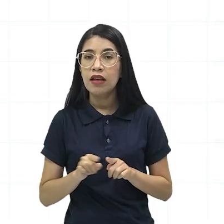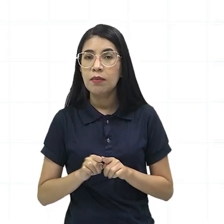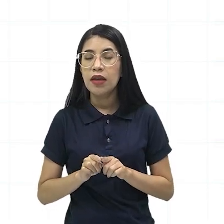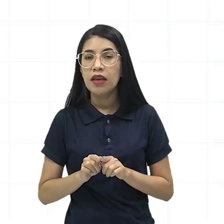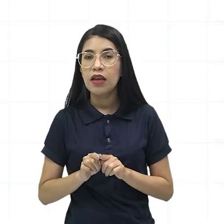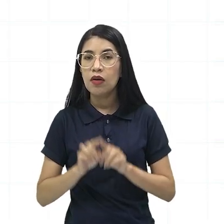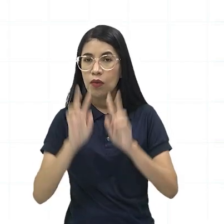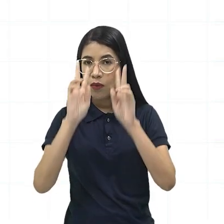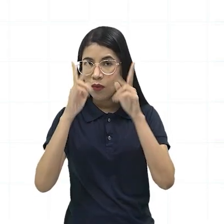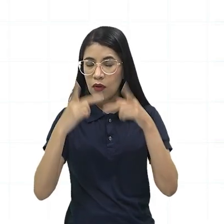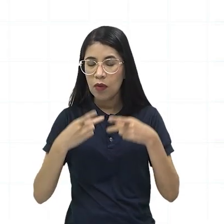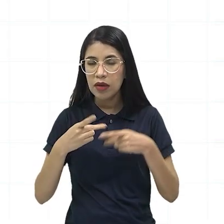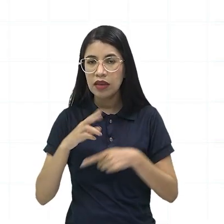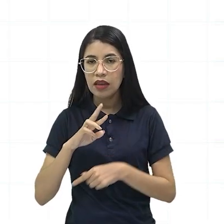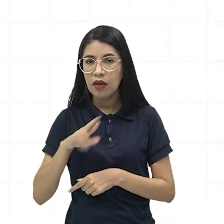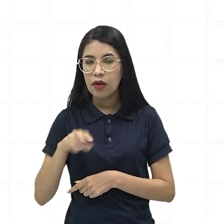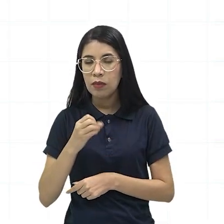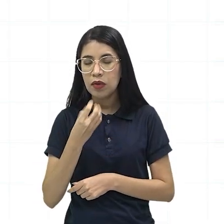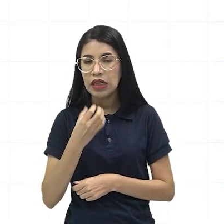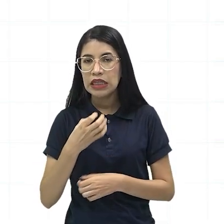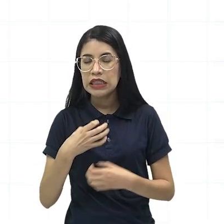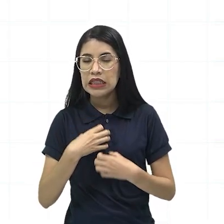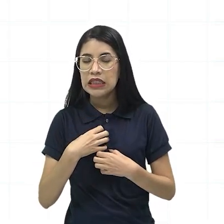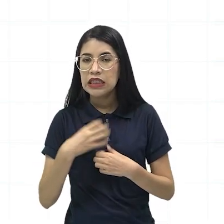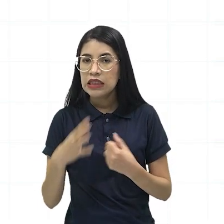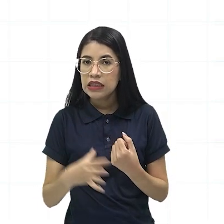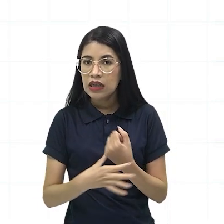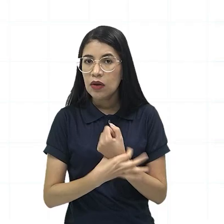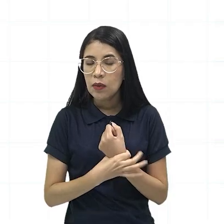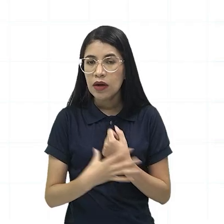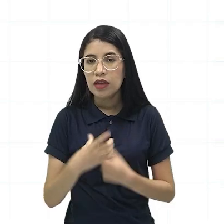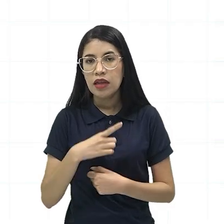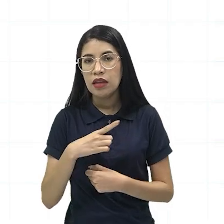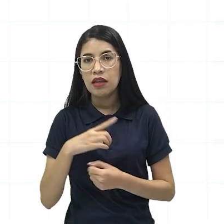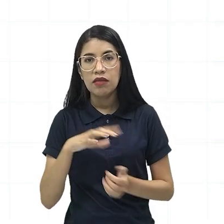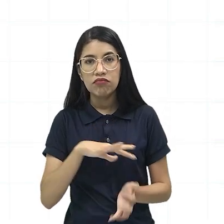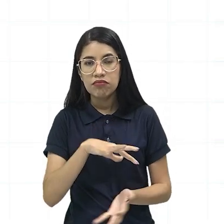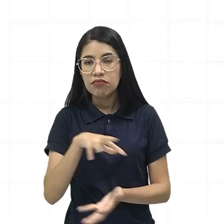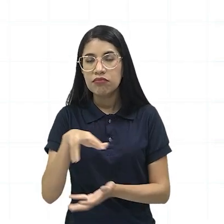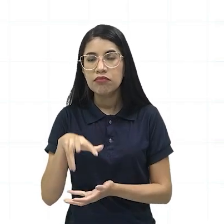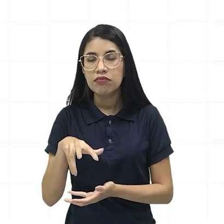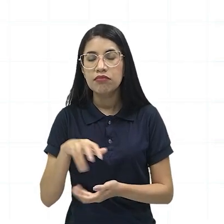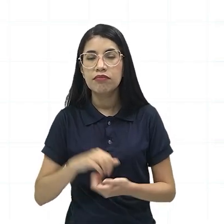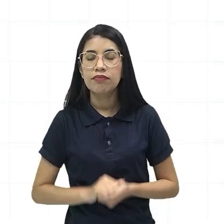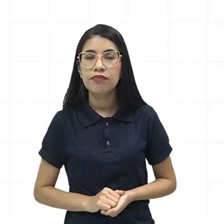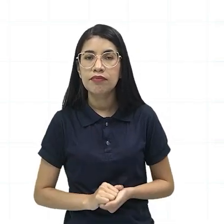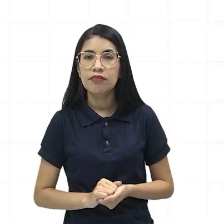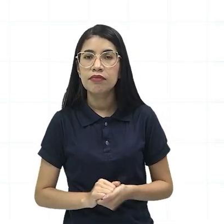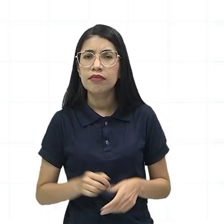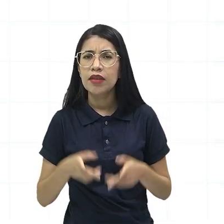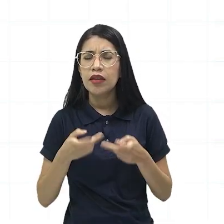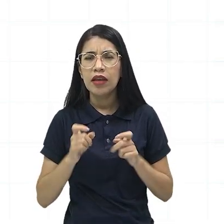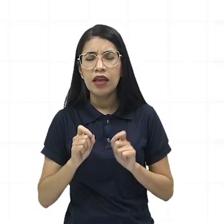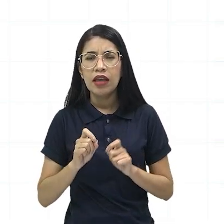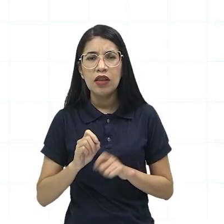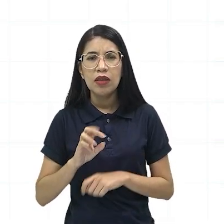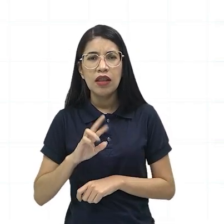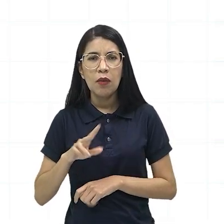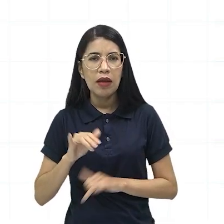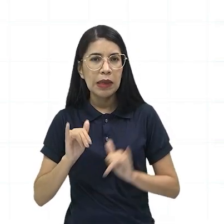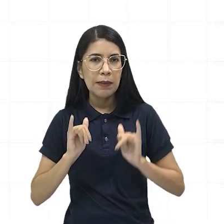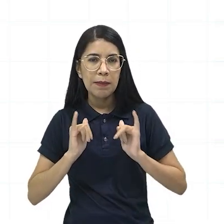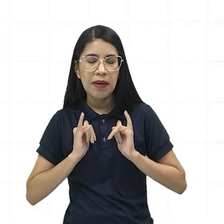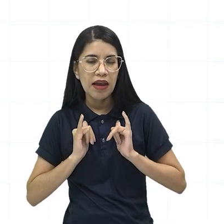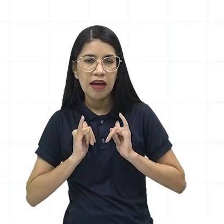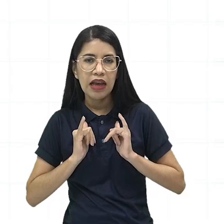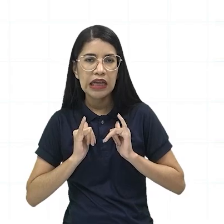não se sintam muito seguros sobre a terra. Olha como isso aqui é forte, né? Falar que o homem não pode se sentir acomodado, ele